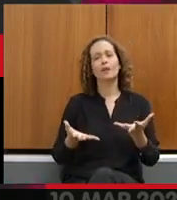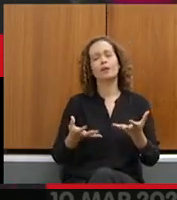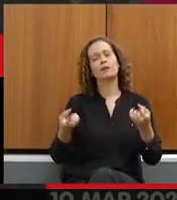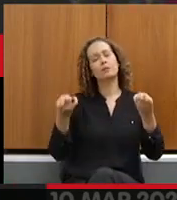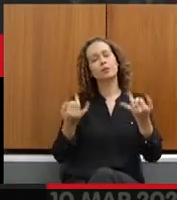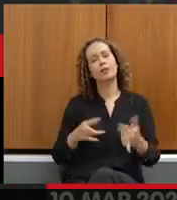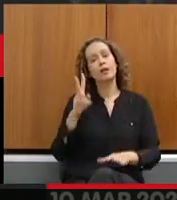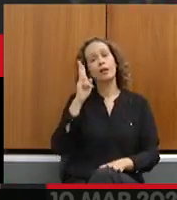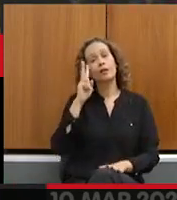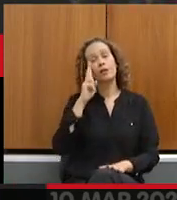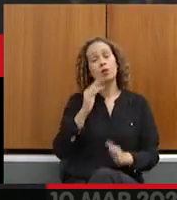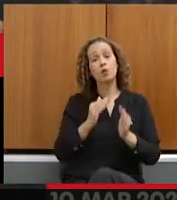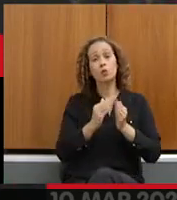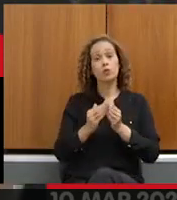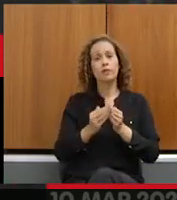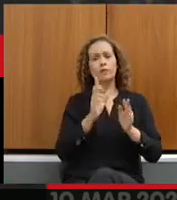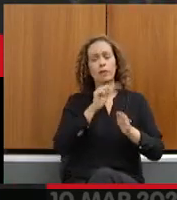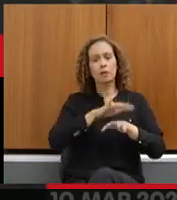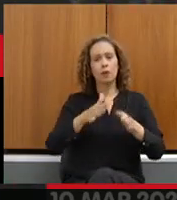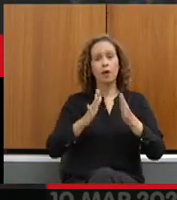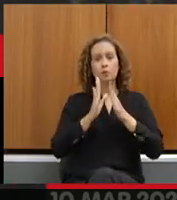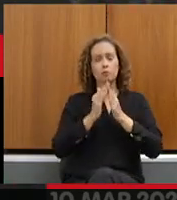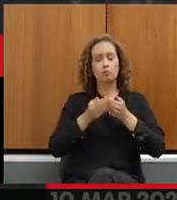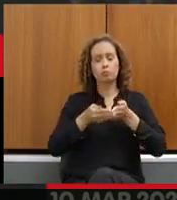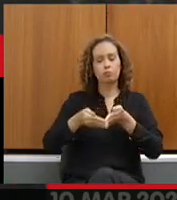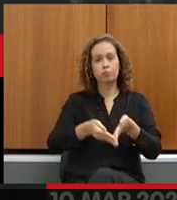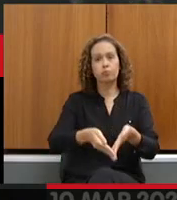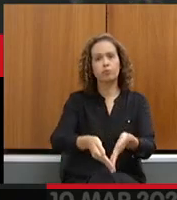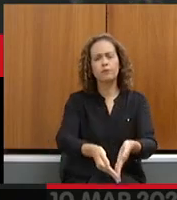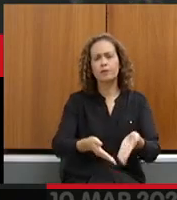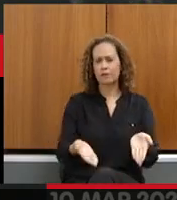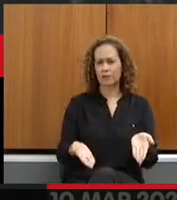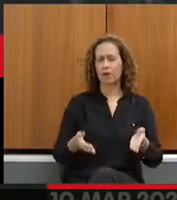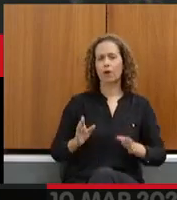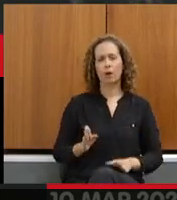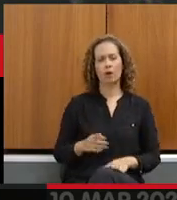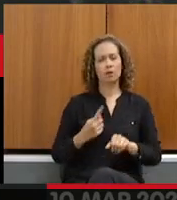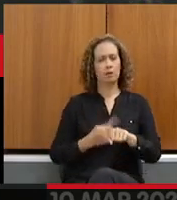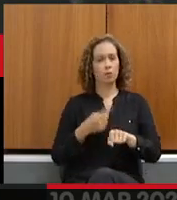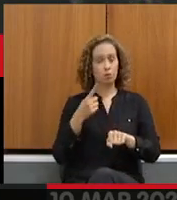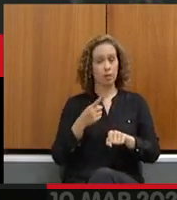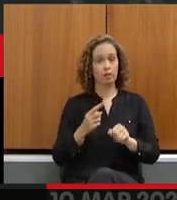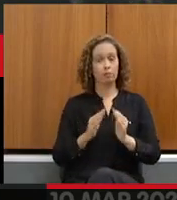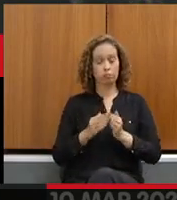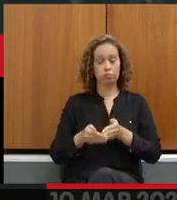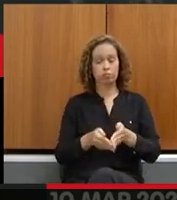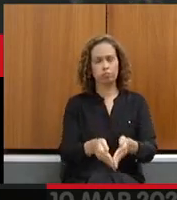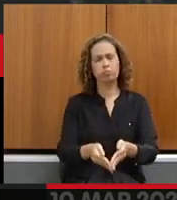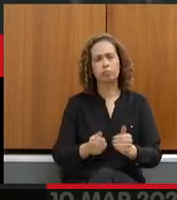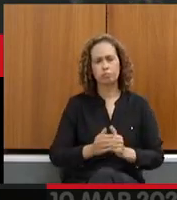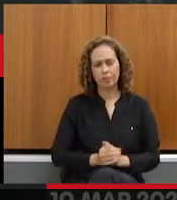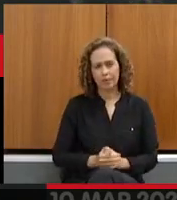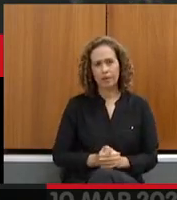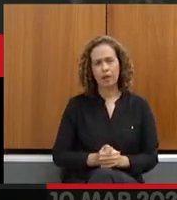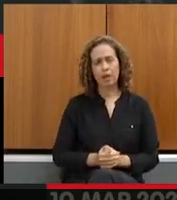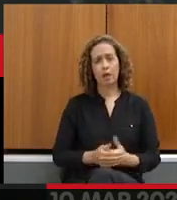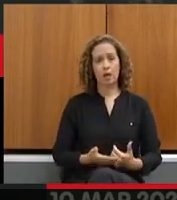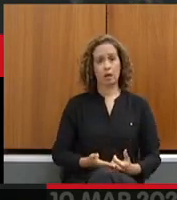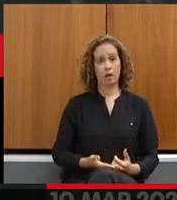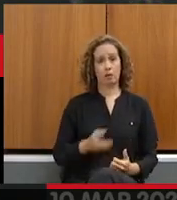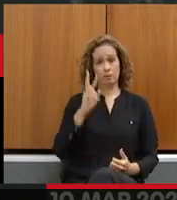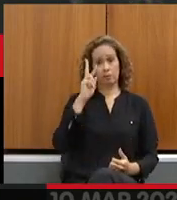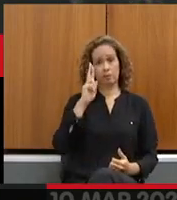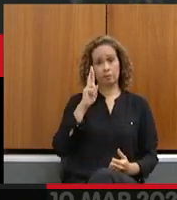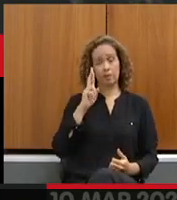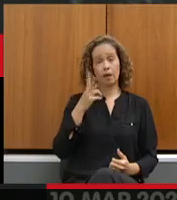afundando quando o navio está afundando o secretário o capitão EA sua tripulação não podem ser os primeiros